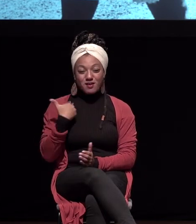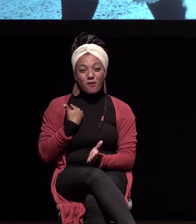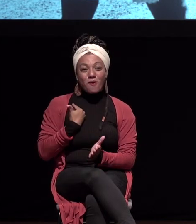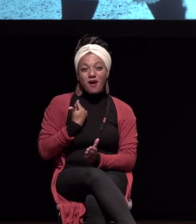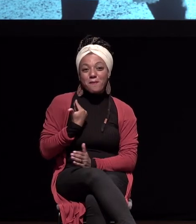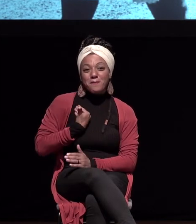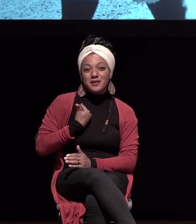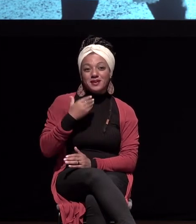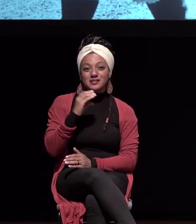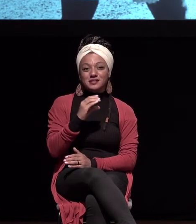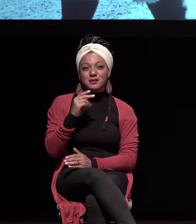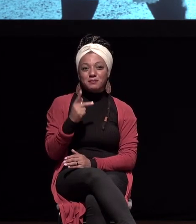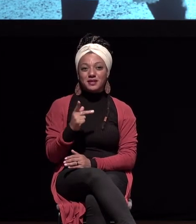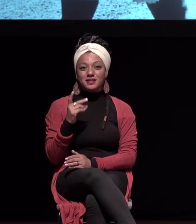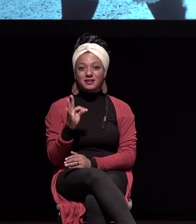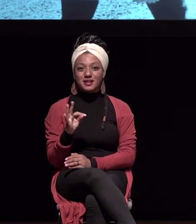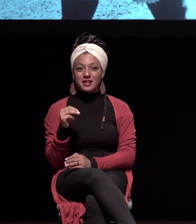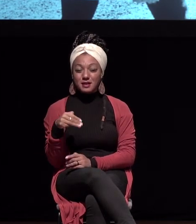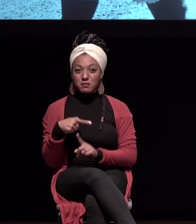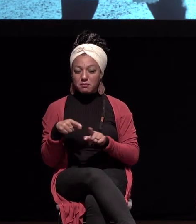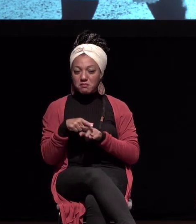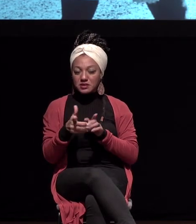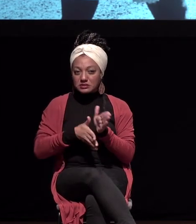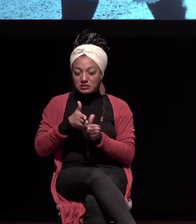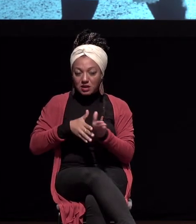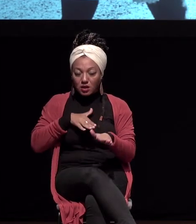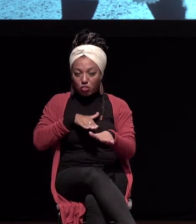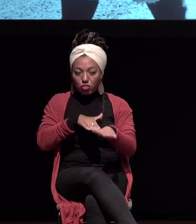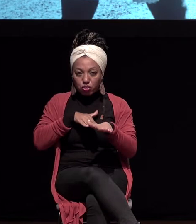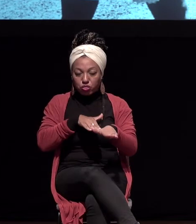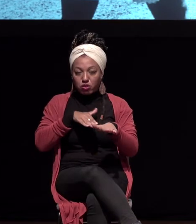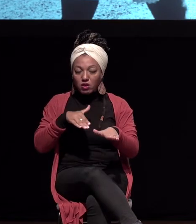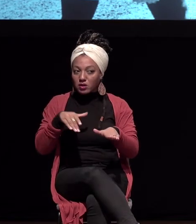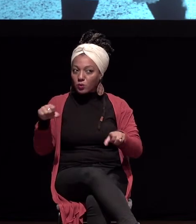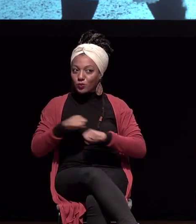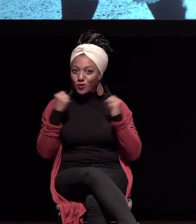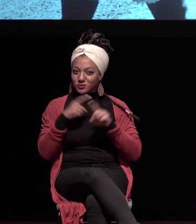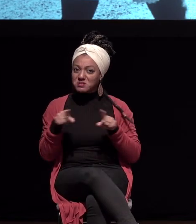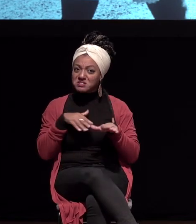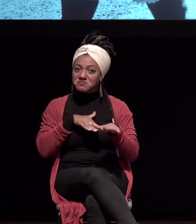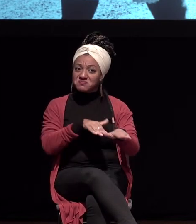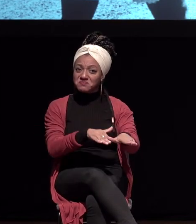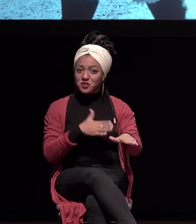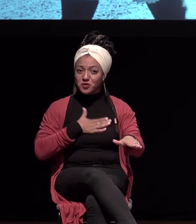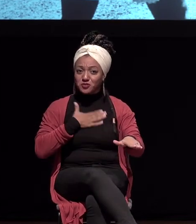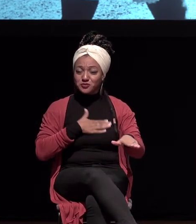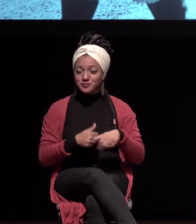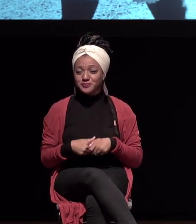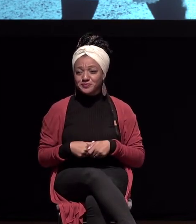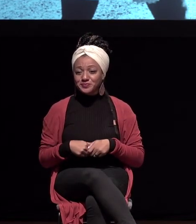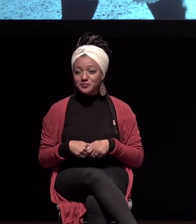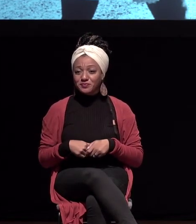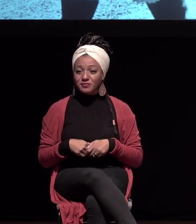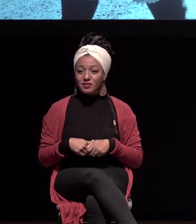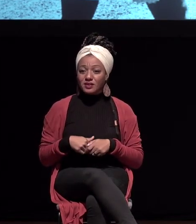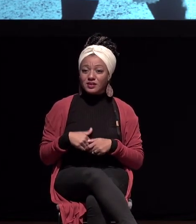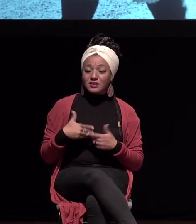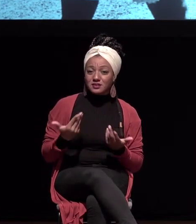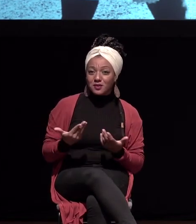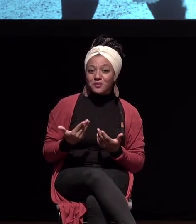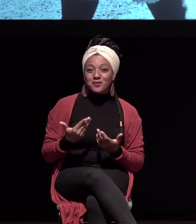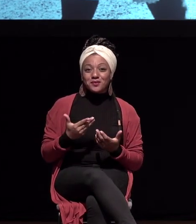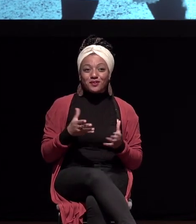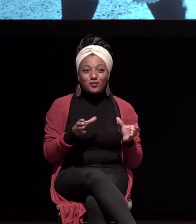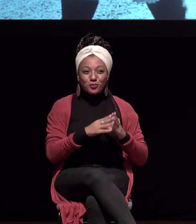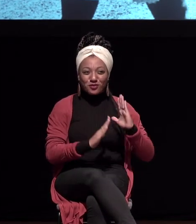Só não quando ela trava. Aí eu viro bem inimiga. Então, Silvio, era isso, pelas aproximações e pelo